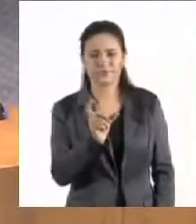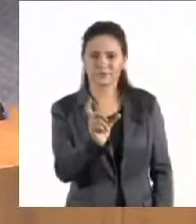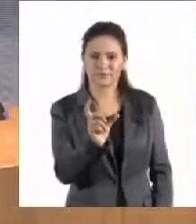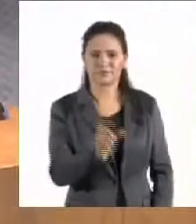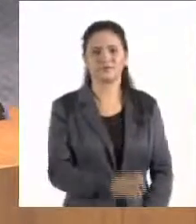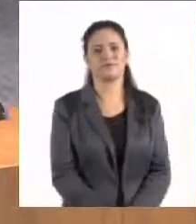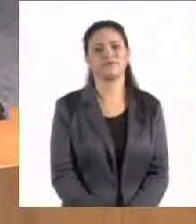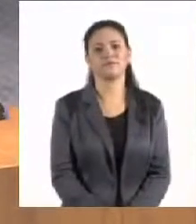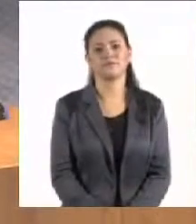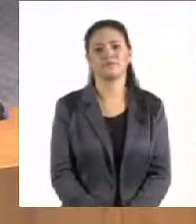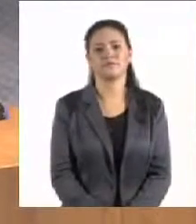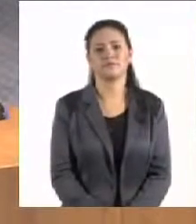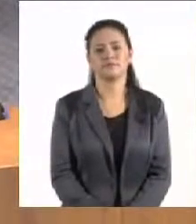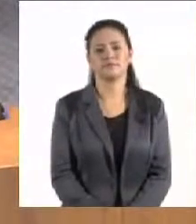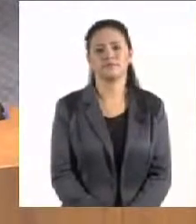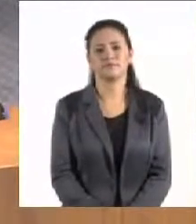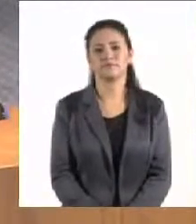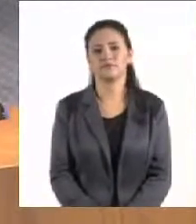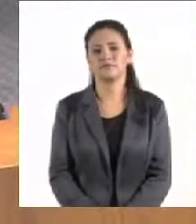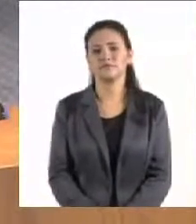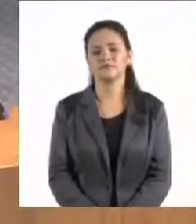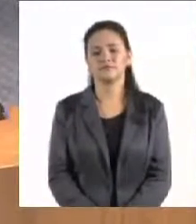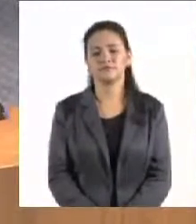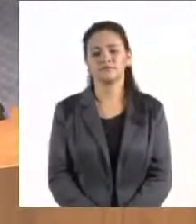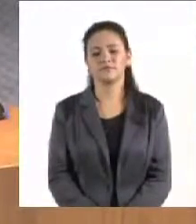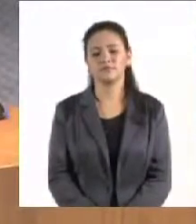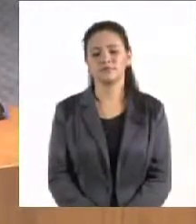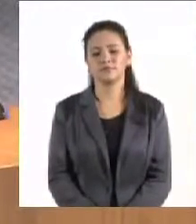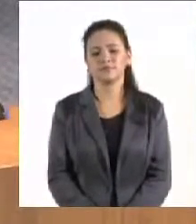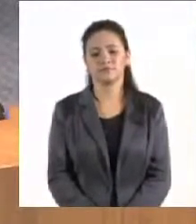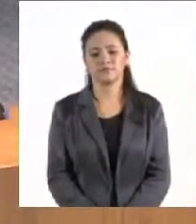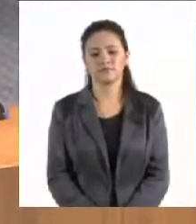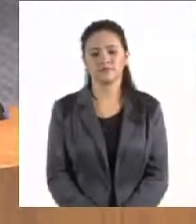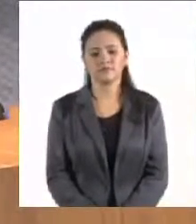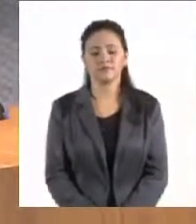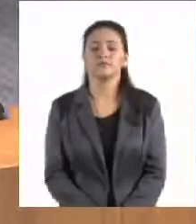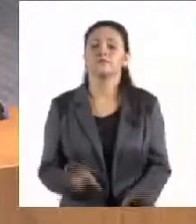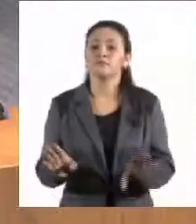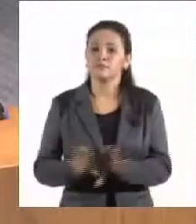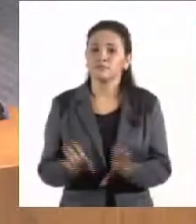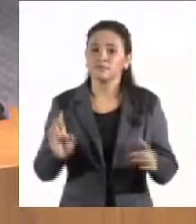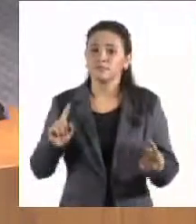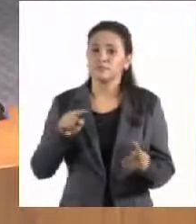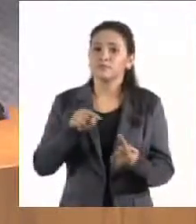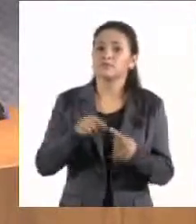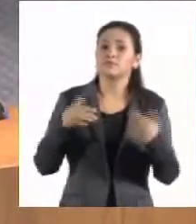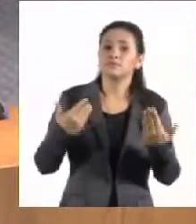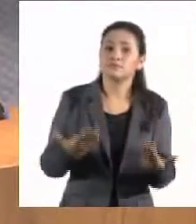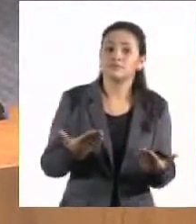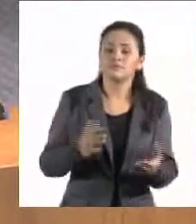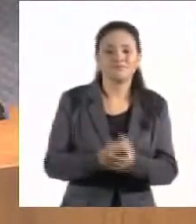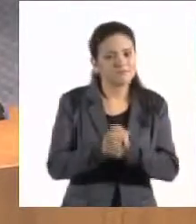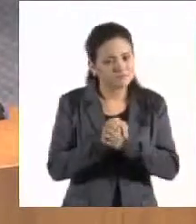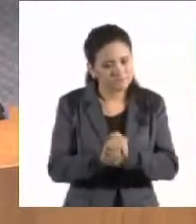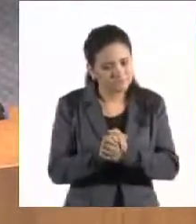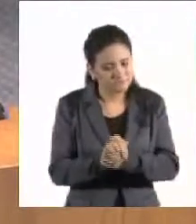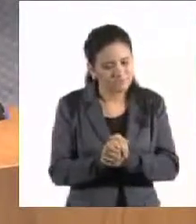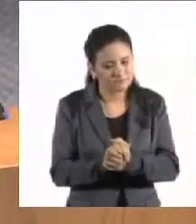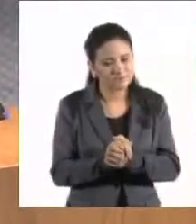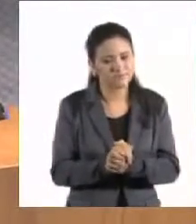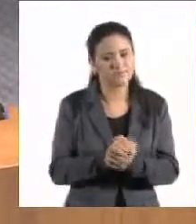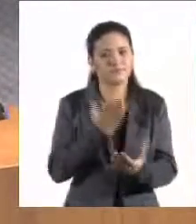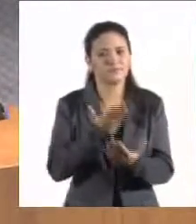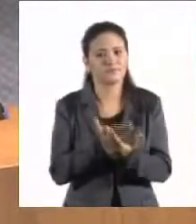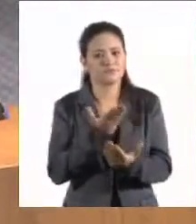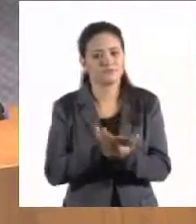além do que o programa visa também a parabenizar e congratular os estudantes da escola